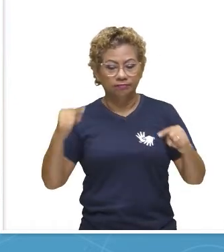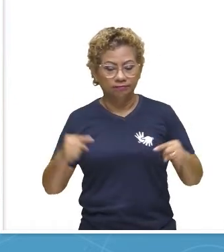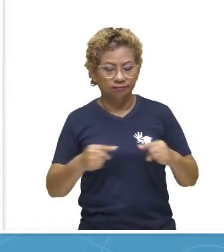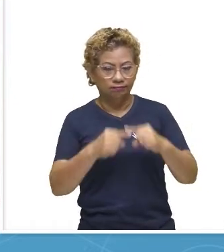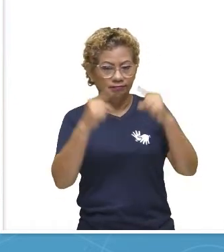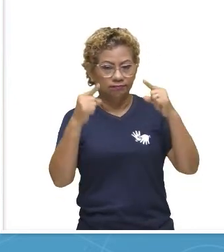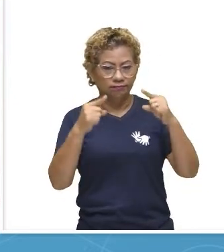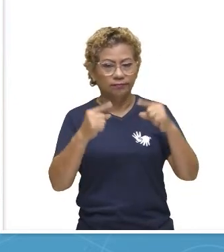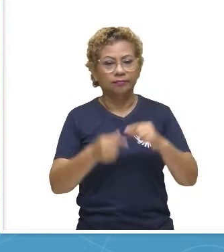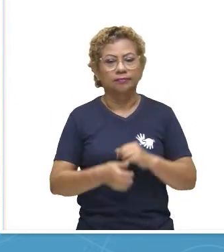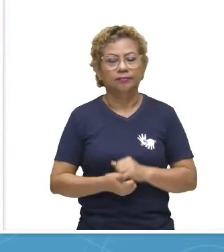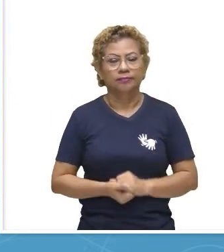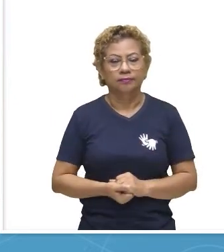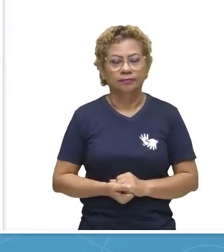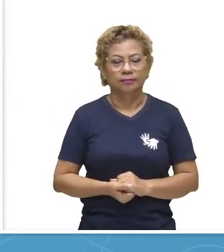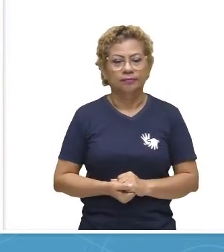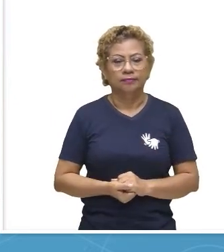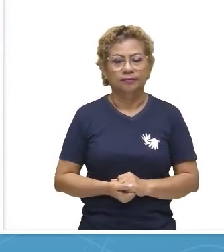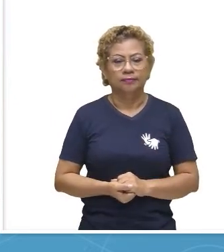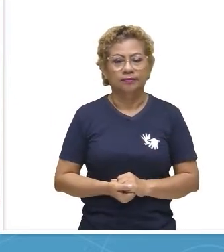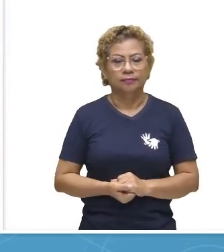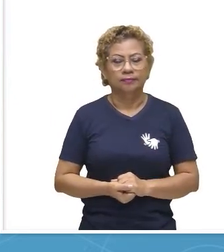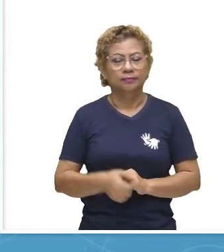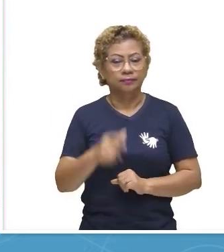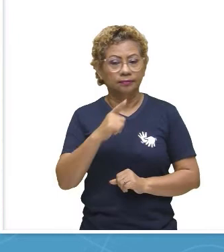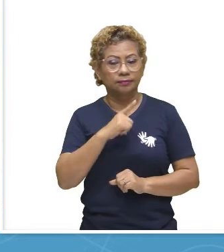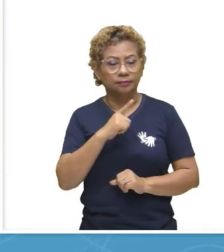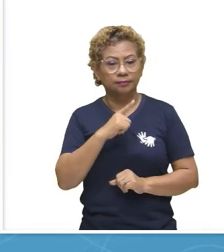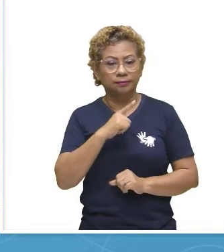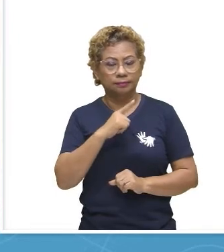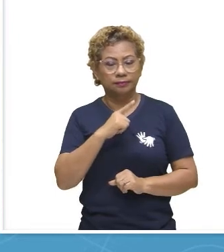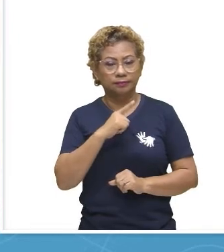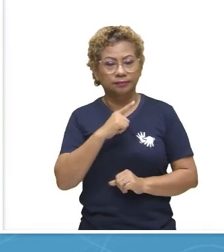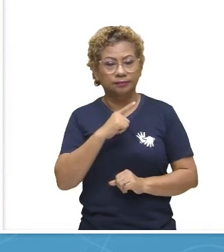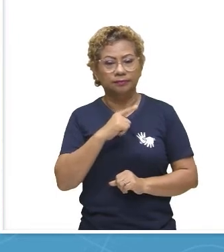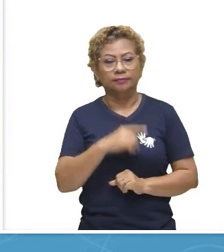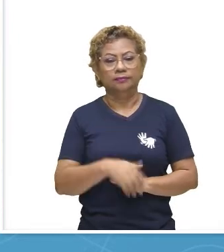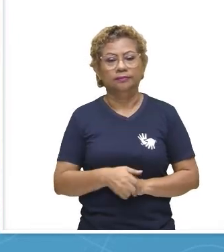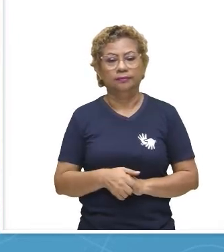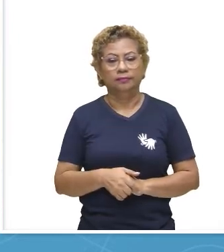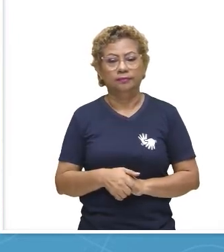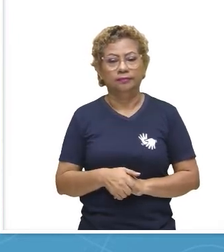colaterais externos, a gente tem